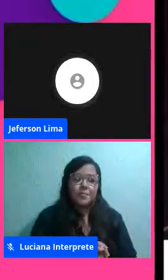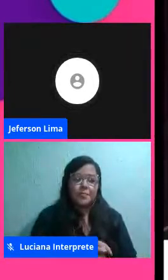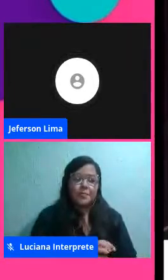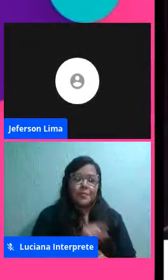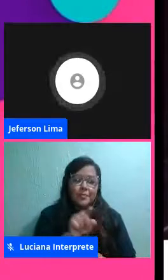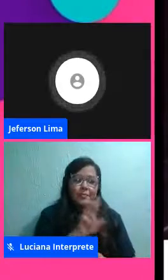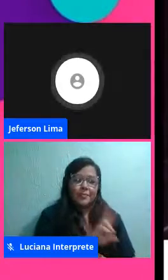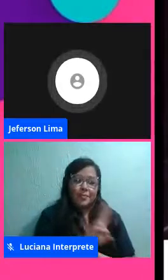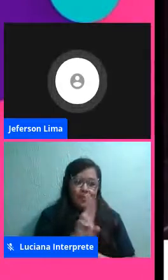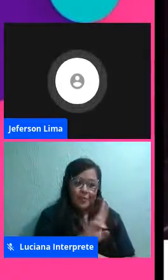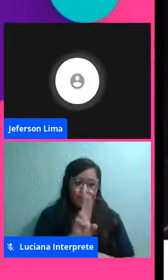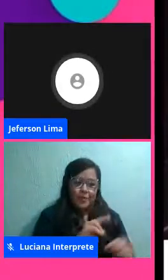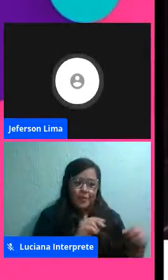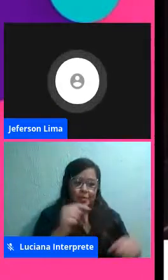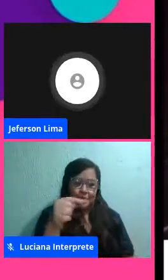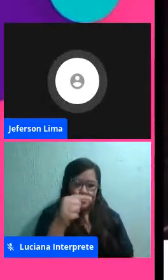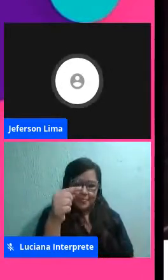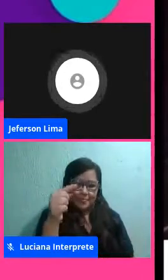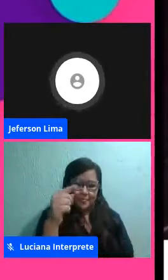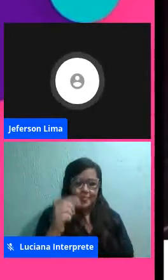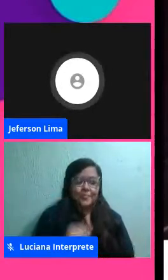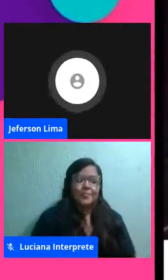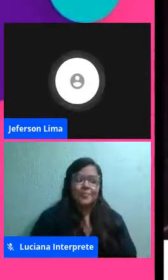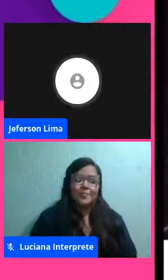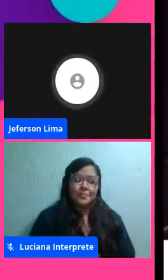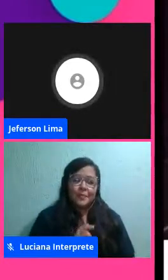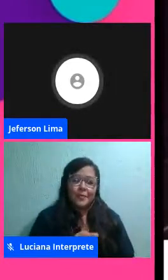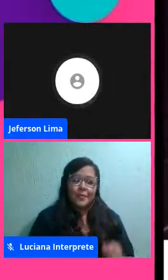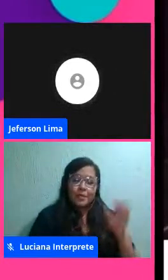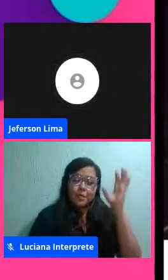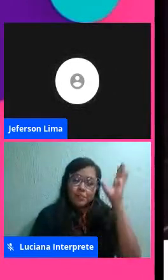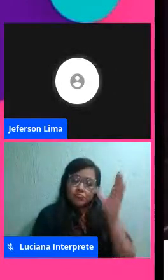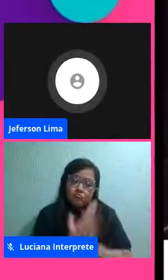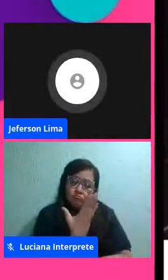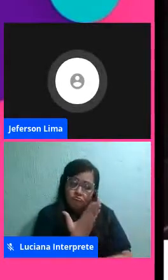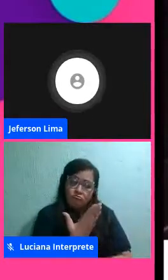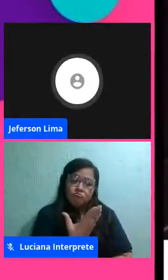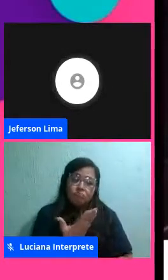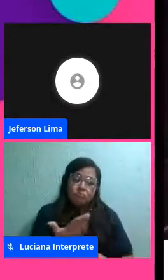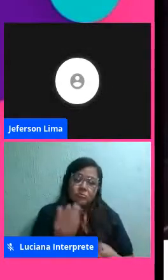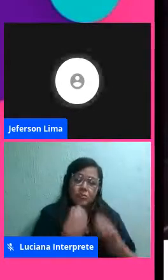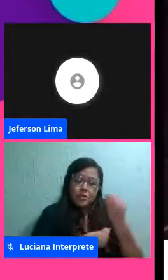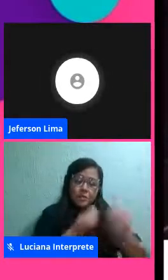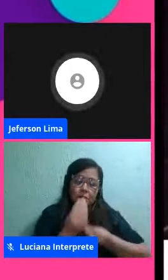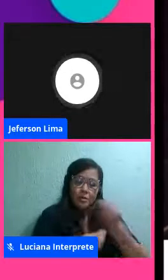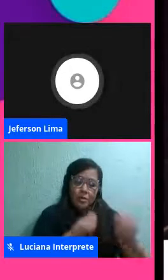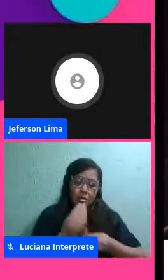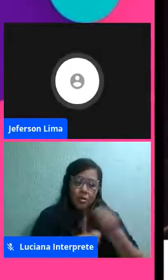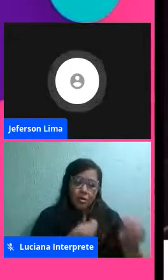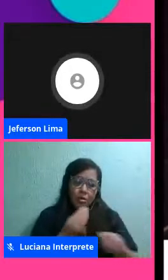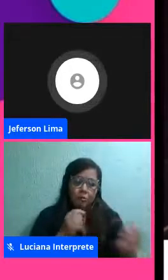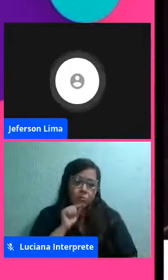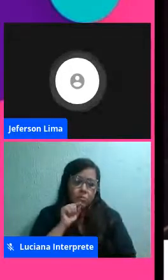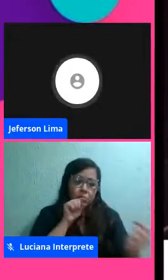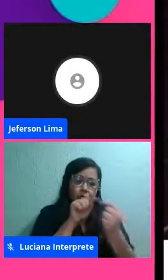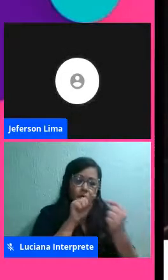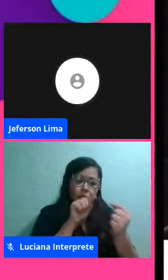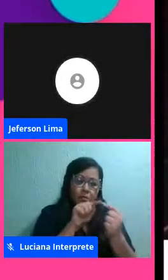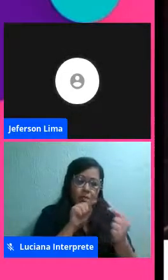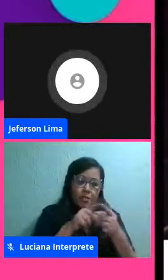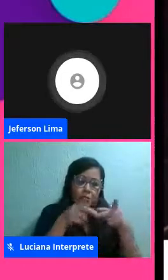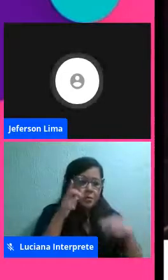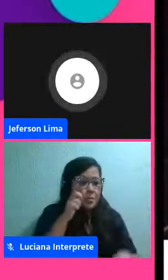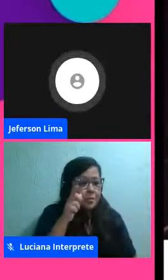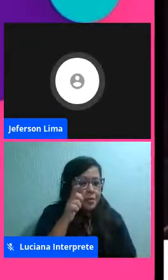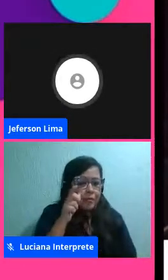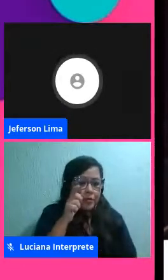Certo? E ele permite te criar nessas aplicações aqui assíncronas, né? Ou aplicações observáveis. E